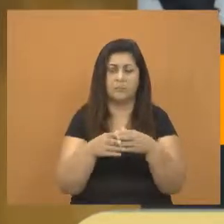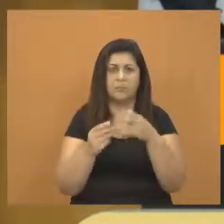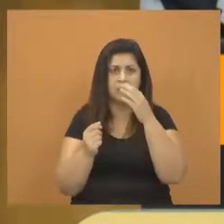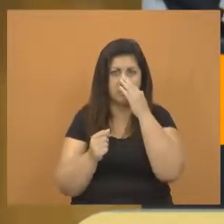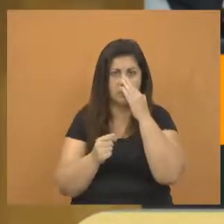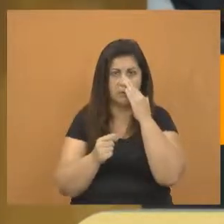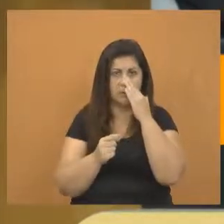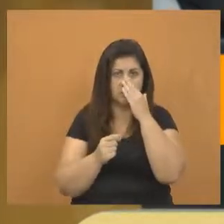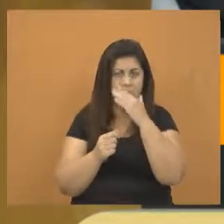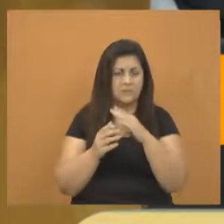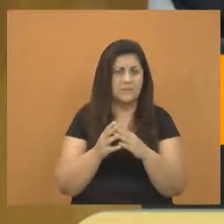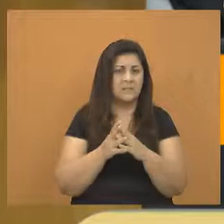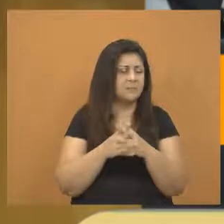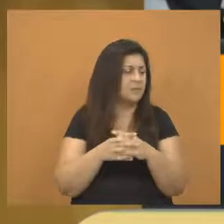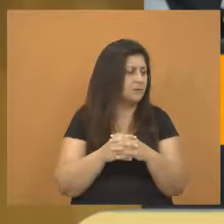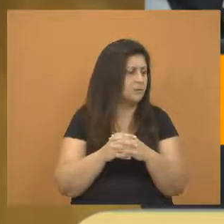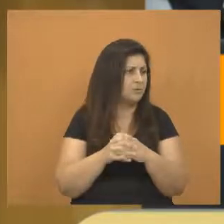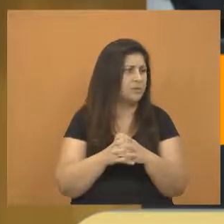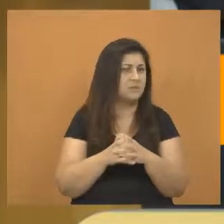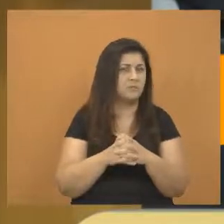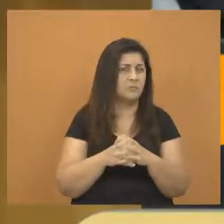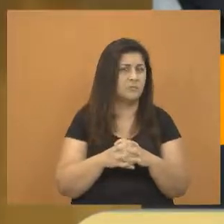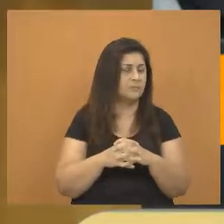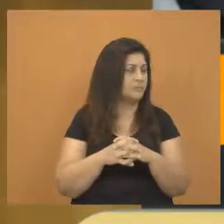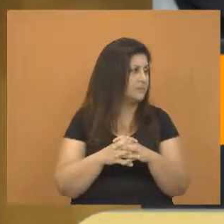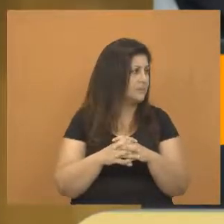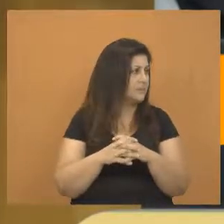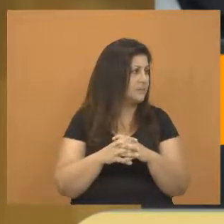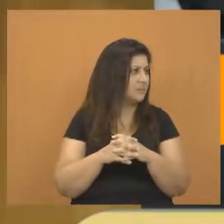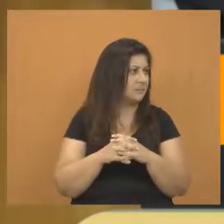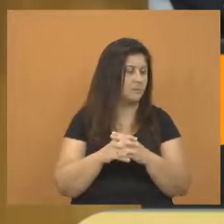abril, Esperança e Parque Meia Lua.